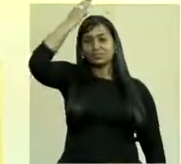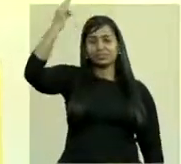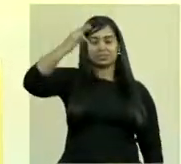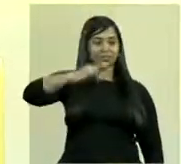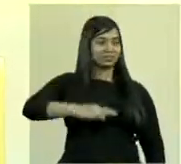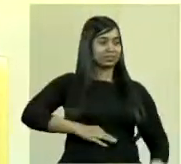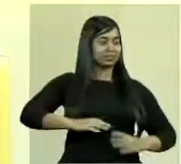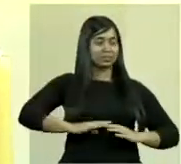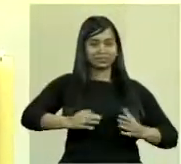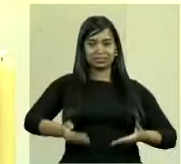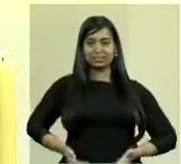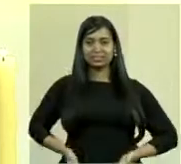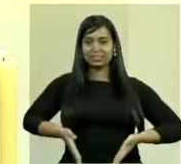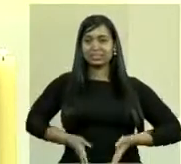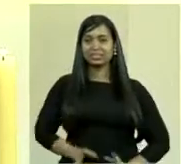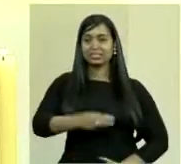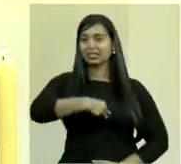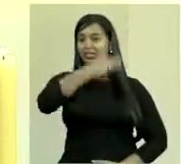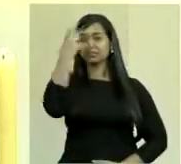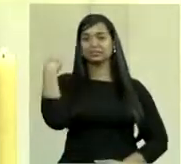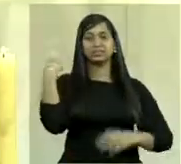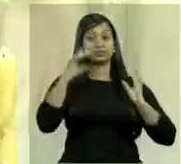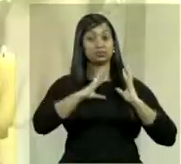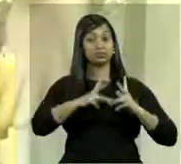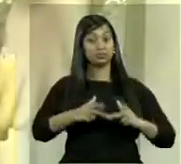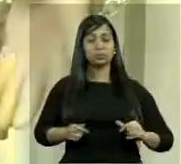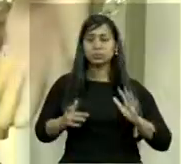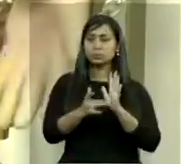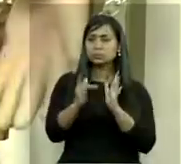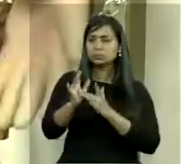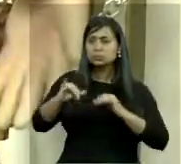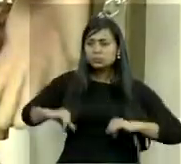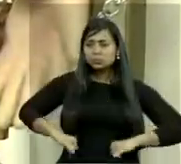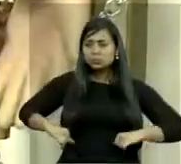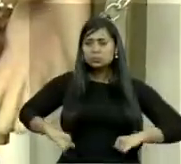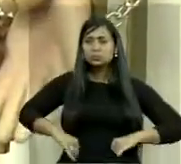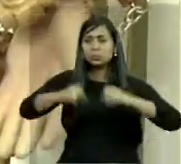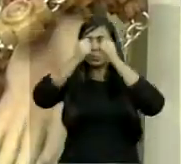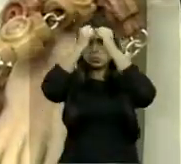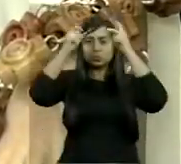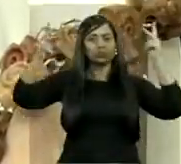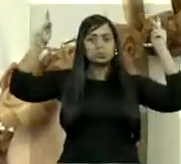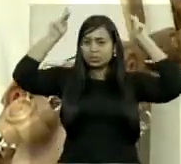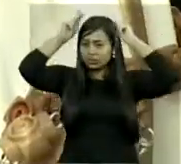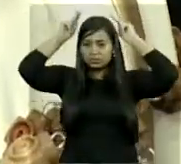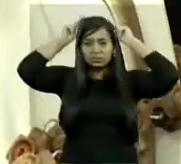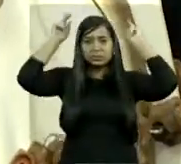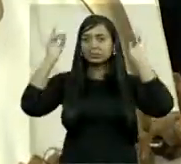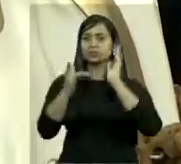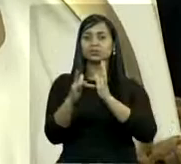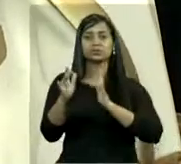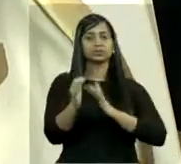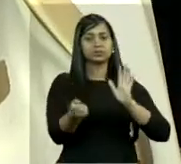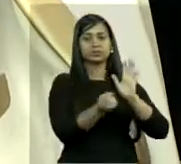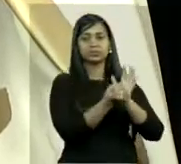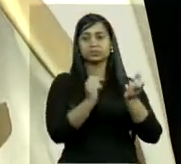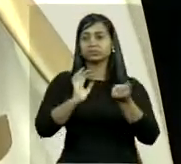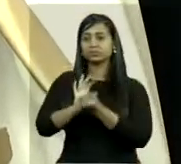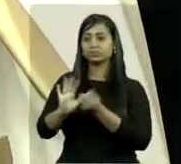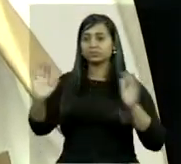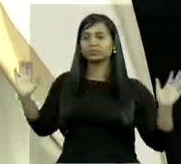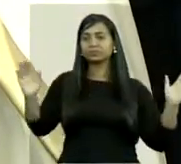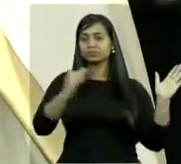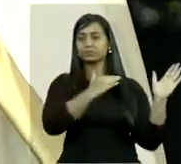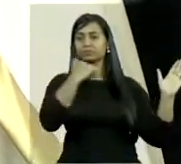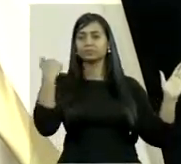que foi concebido pelo poder do Espírito Santo, nasceu da Virgem Maria, padeceu sob Pôncio Pilatos, foi crucificado,